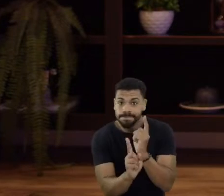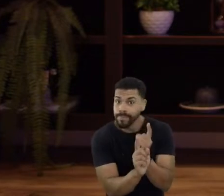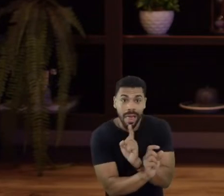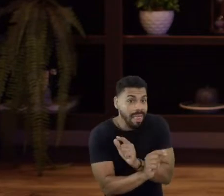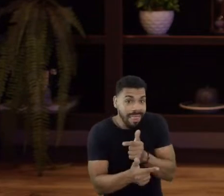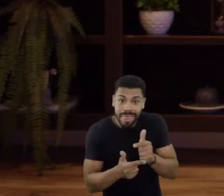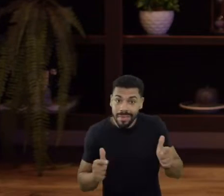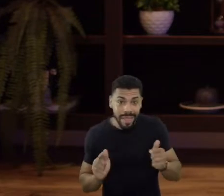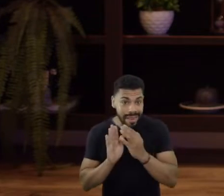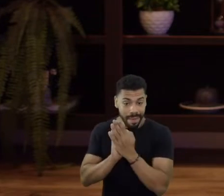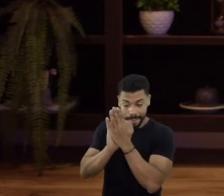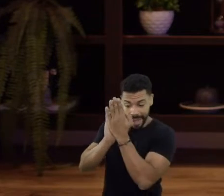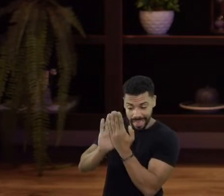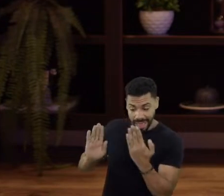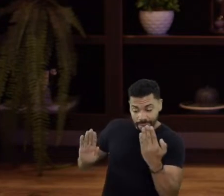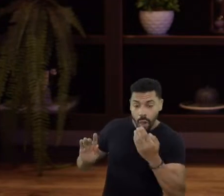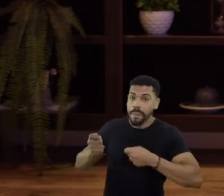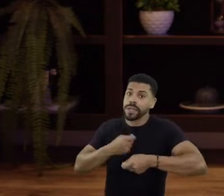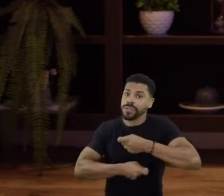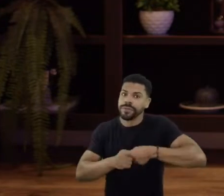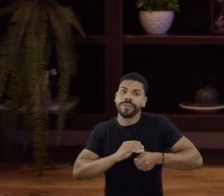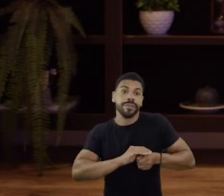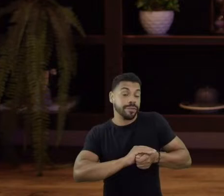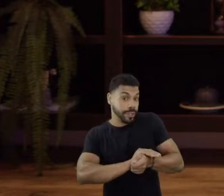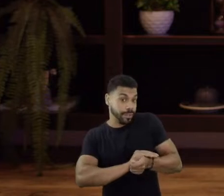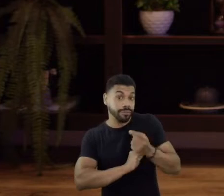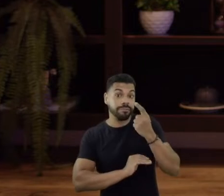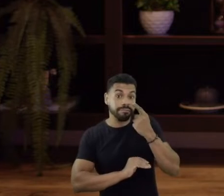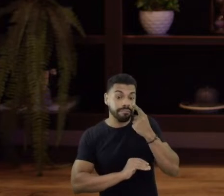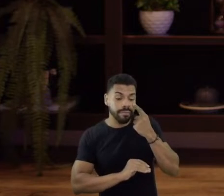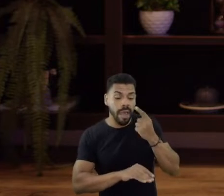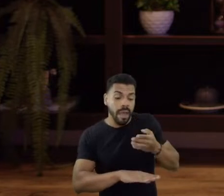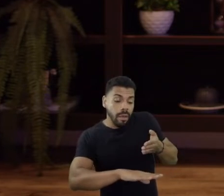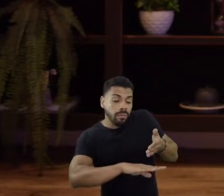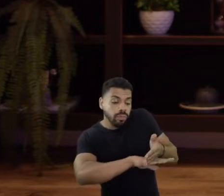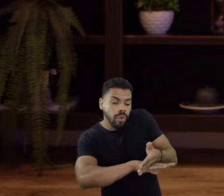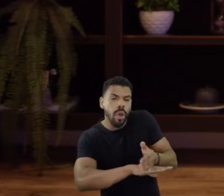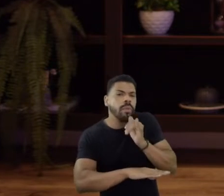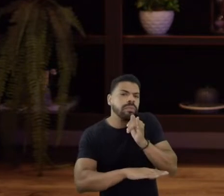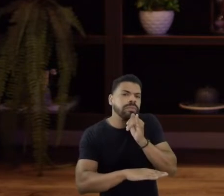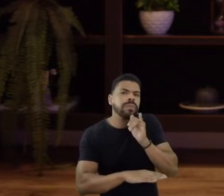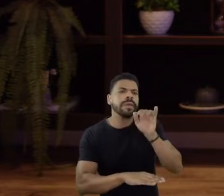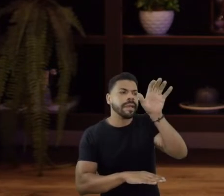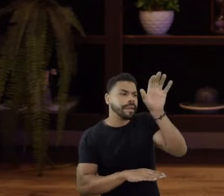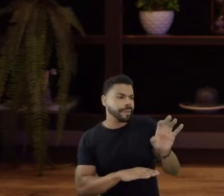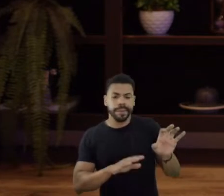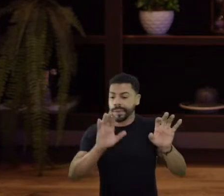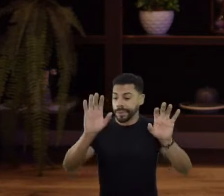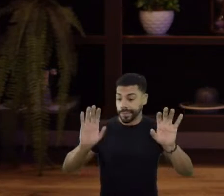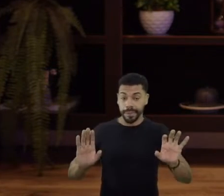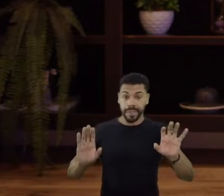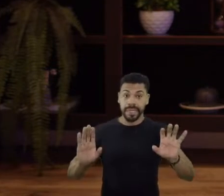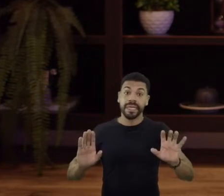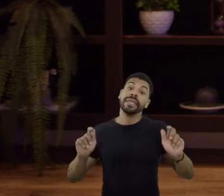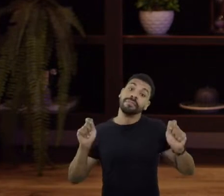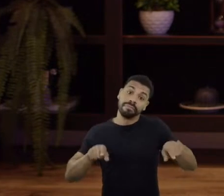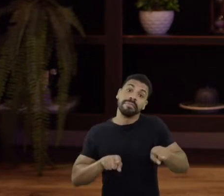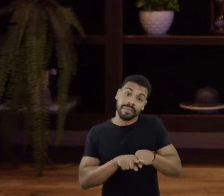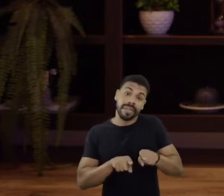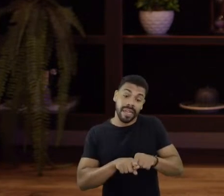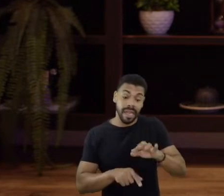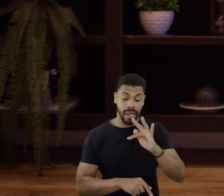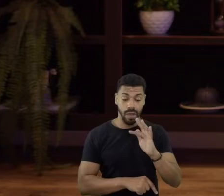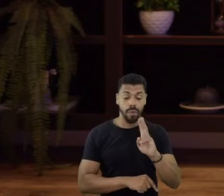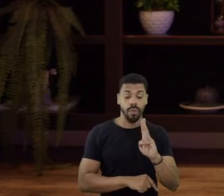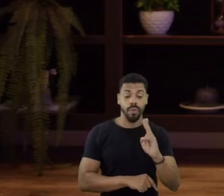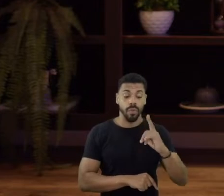sua plataforma você vai entrar no Home Broker e da mesma forma como existe uma ação existe um fundo que é um